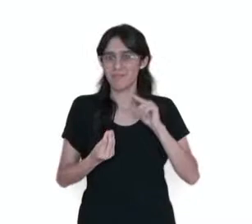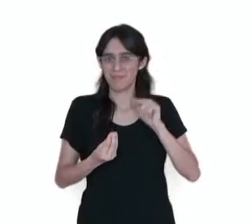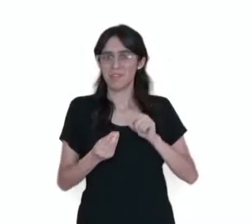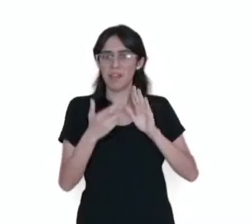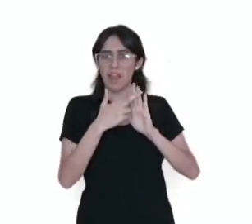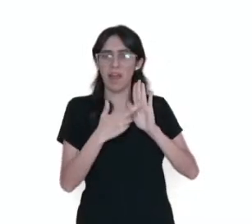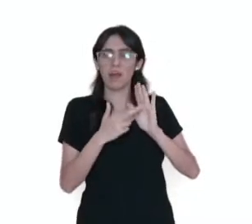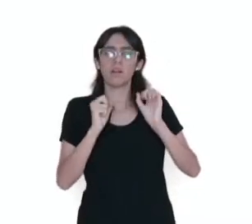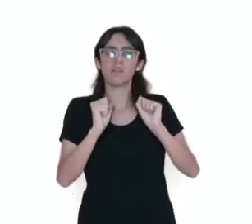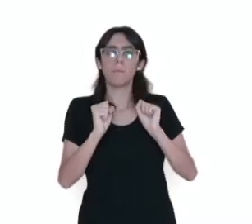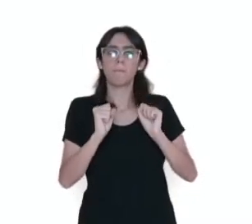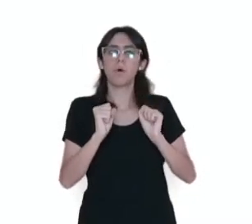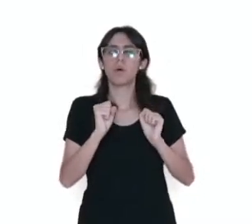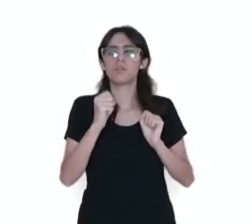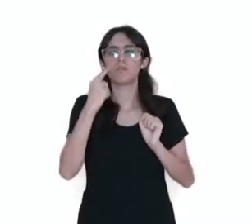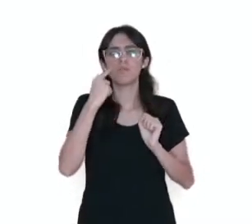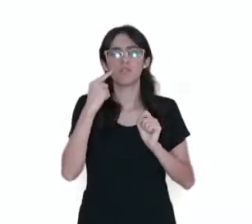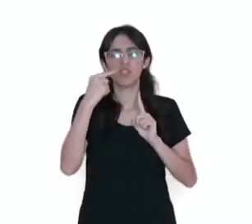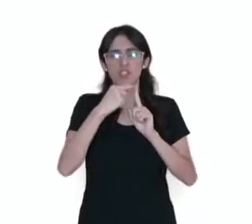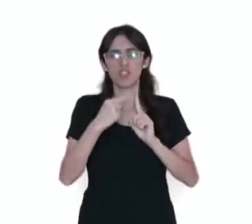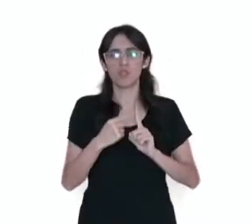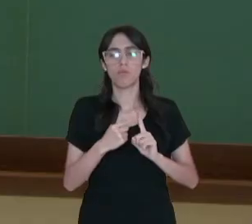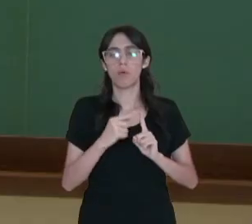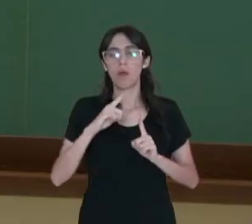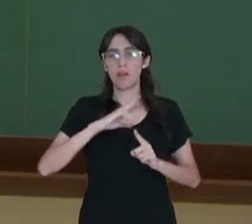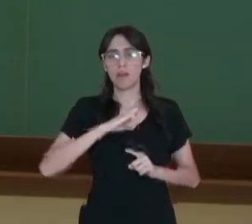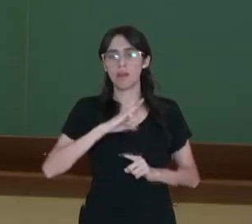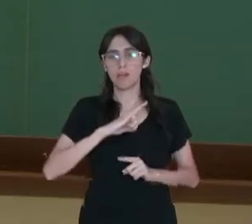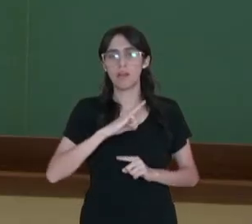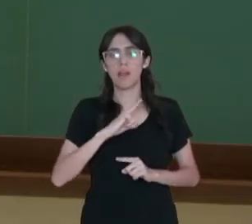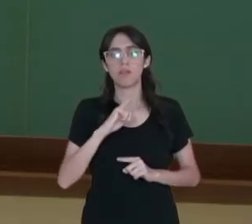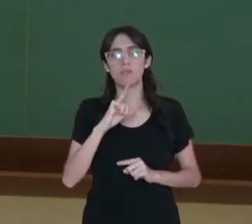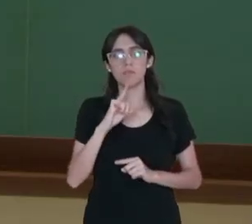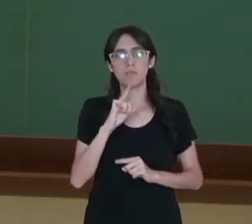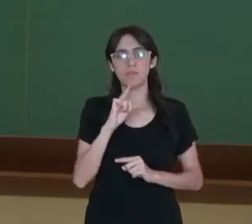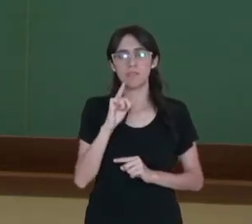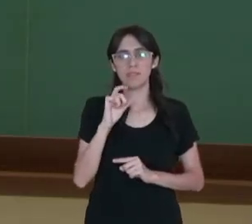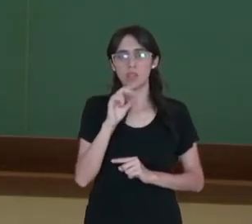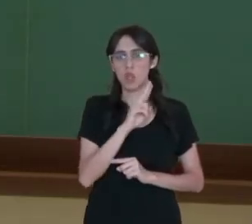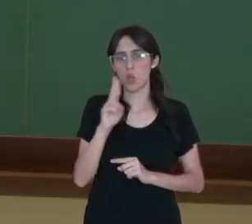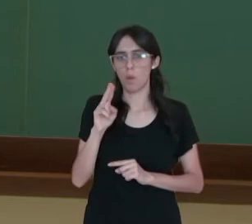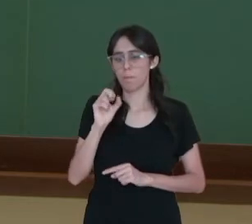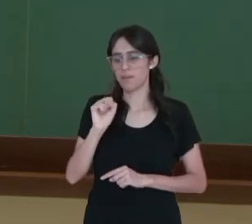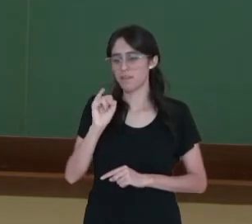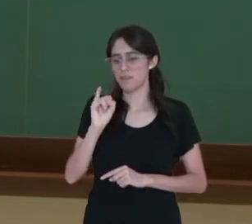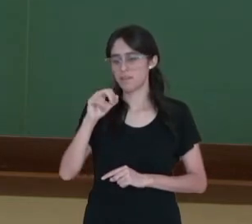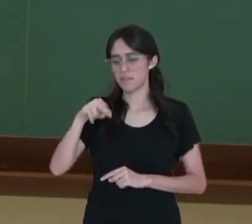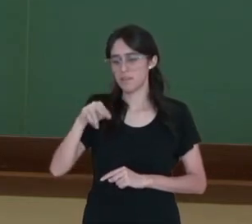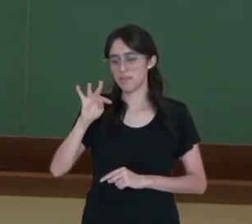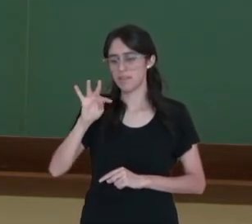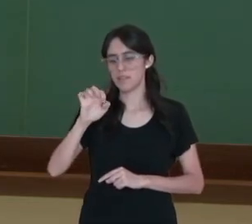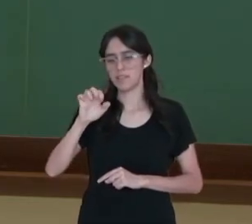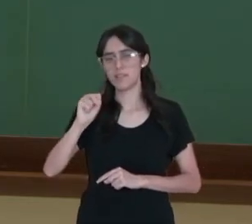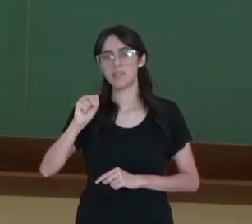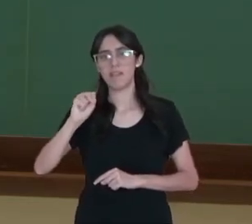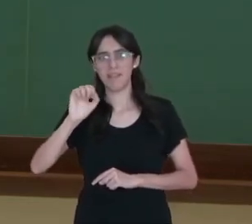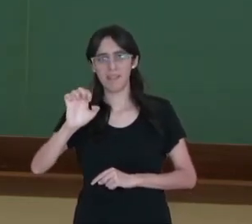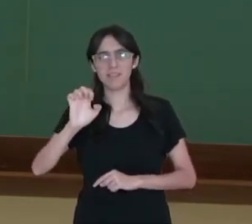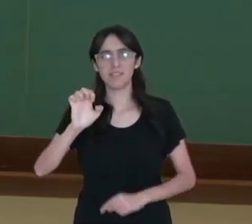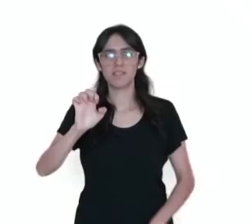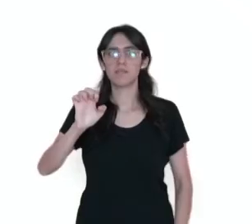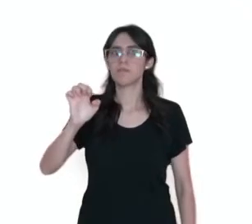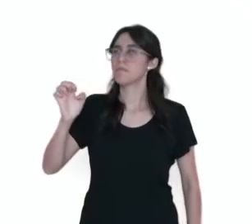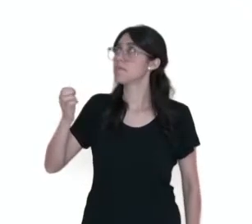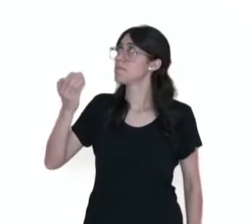os seguintes tipos de reação. Então, a gente tem uma reação chamada reação de síntese ou adição. Olha a figurinha. A mais B